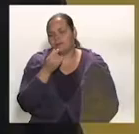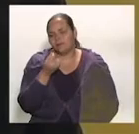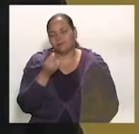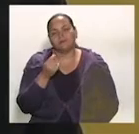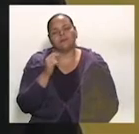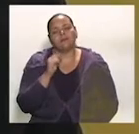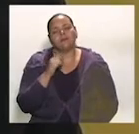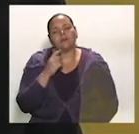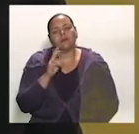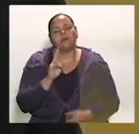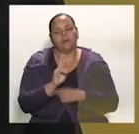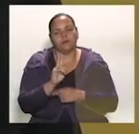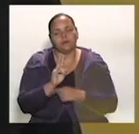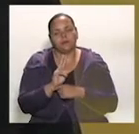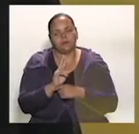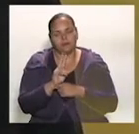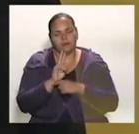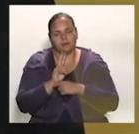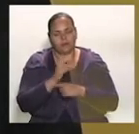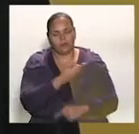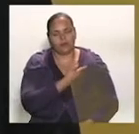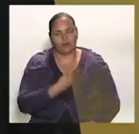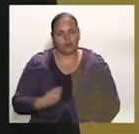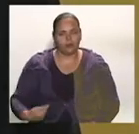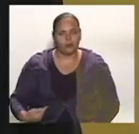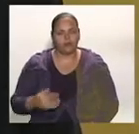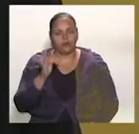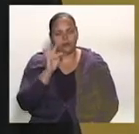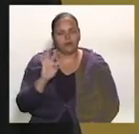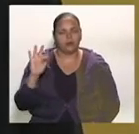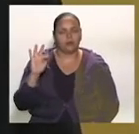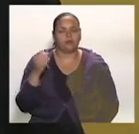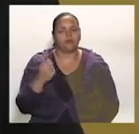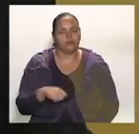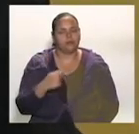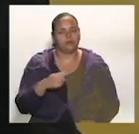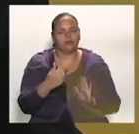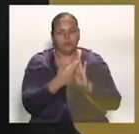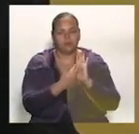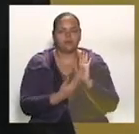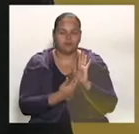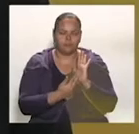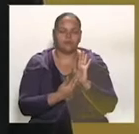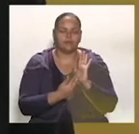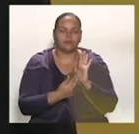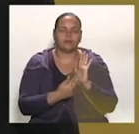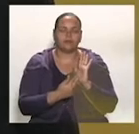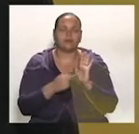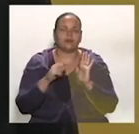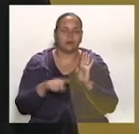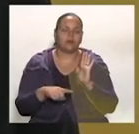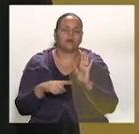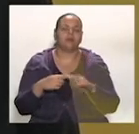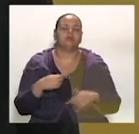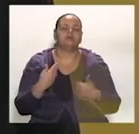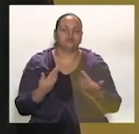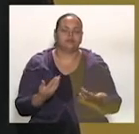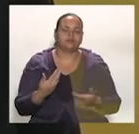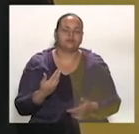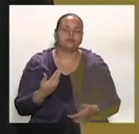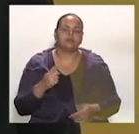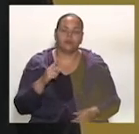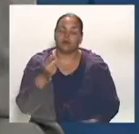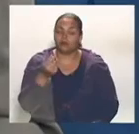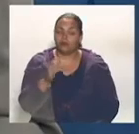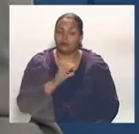empresta do governo federal tem que prestar, tem que seguir as regras. Perfeito. Isso é um ponto pacificado.